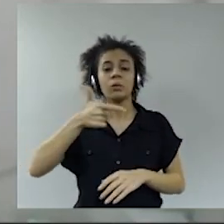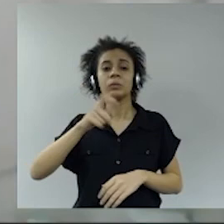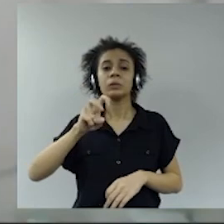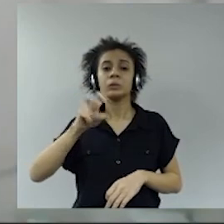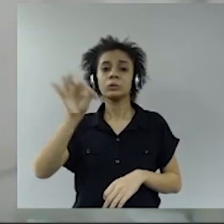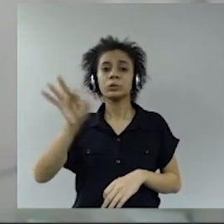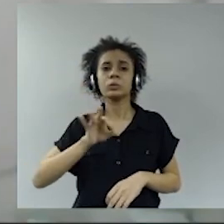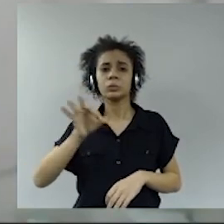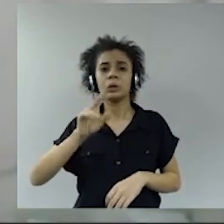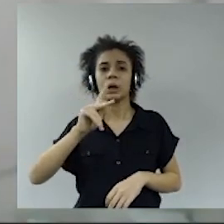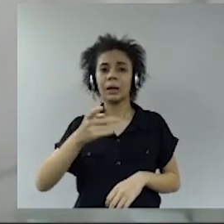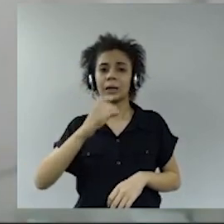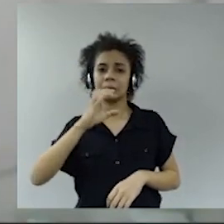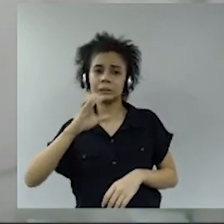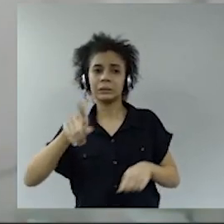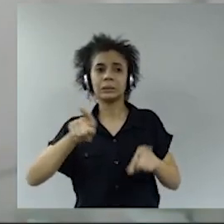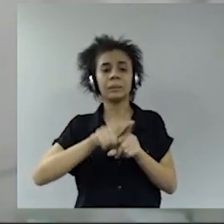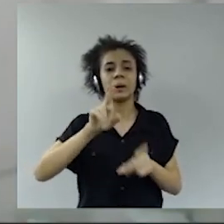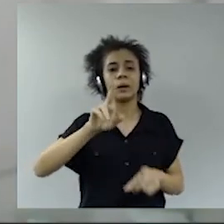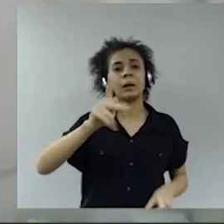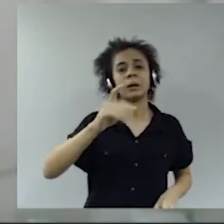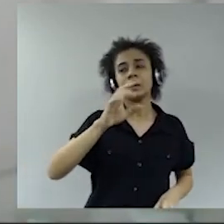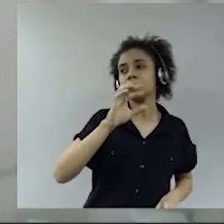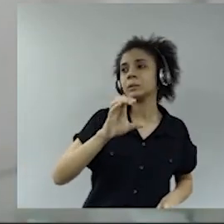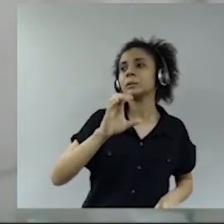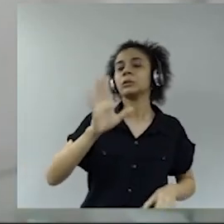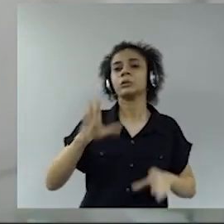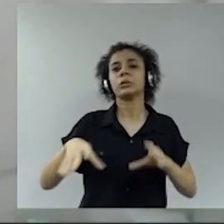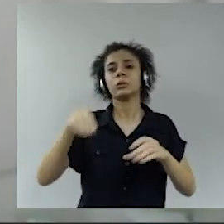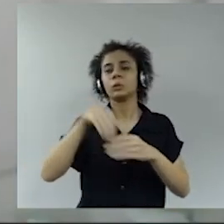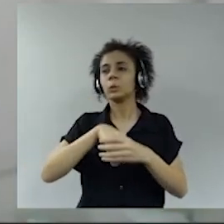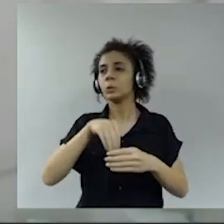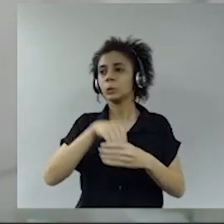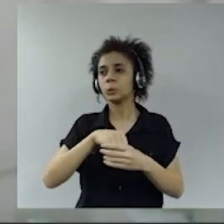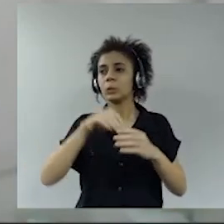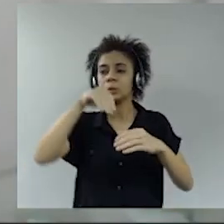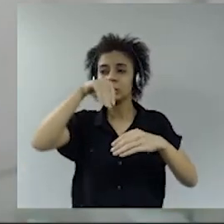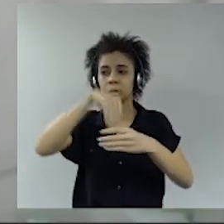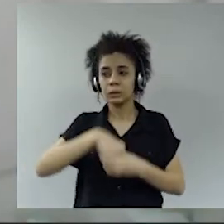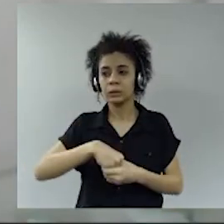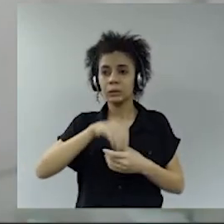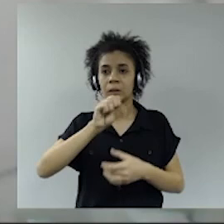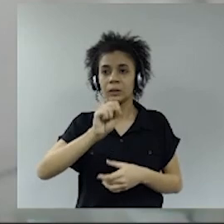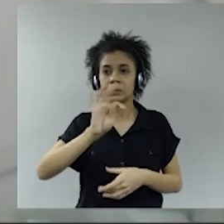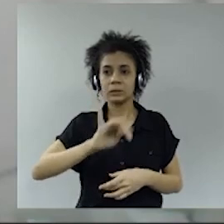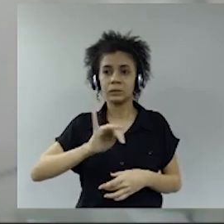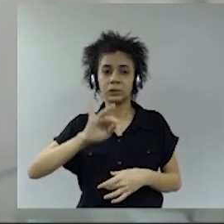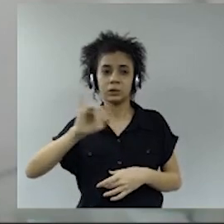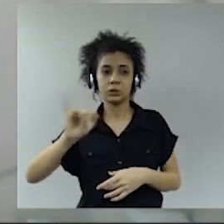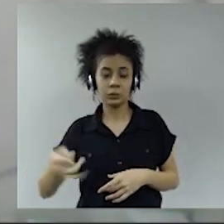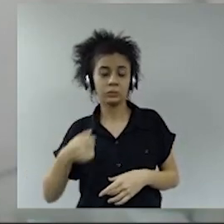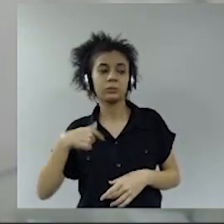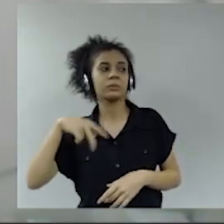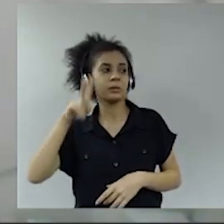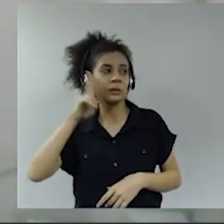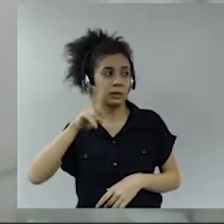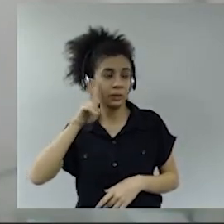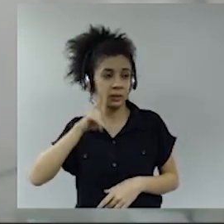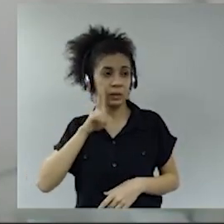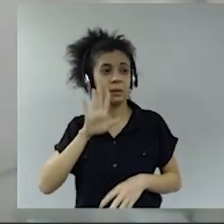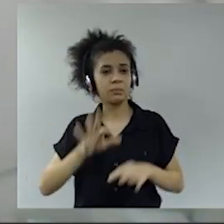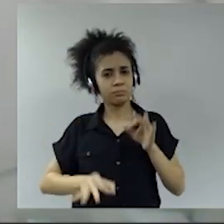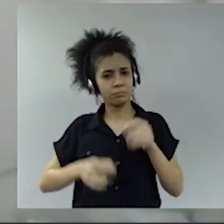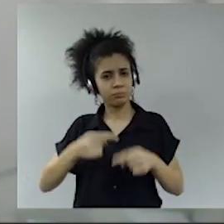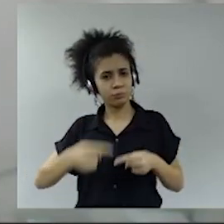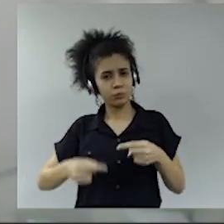25% dos HCs e RHCs que foram impetrados dentro do STJ. Relembro que essa